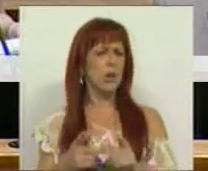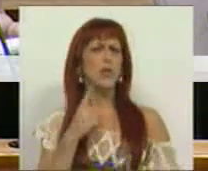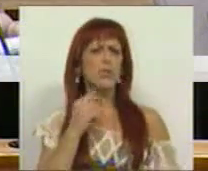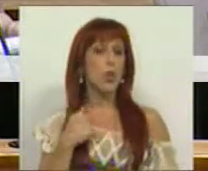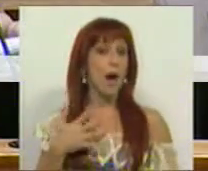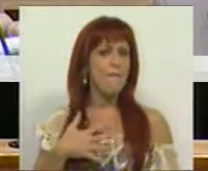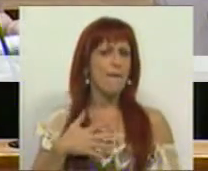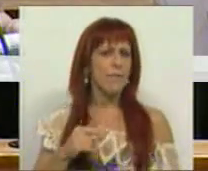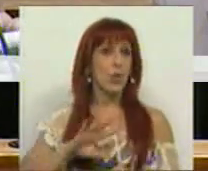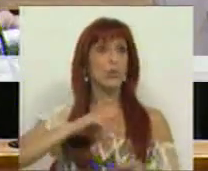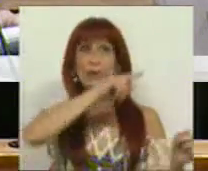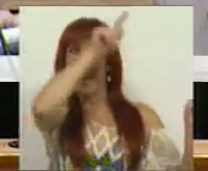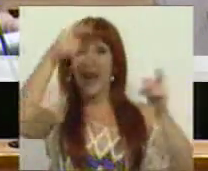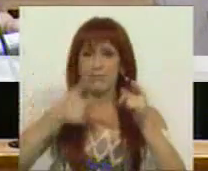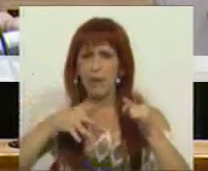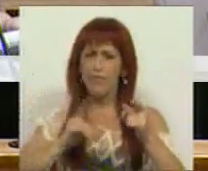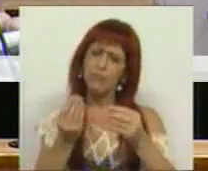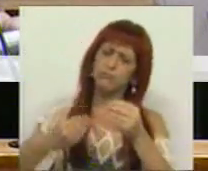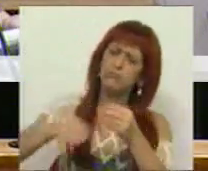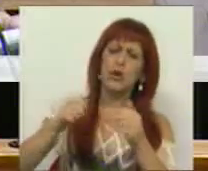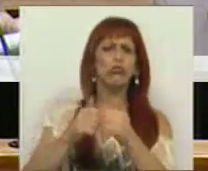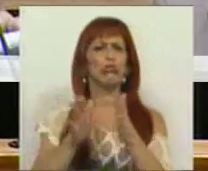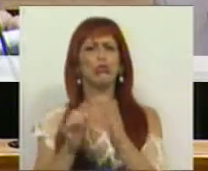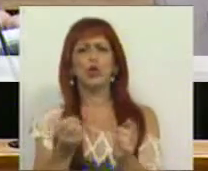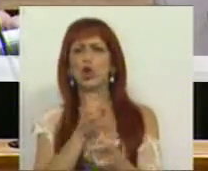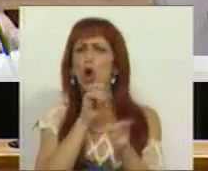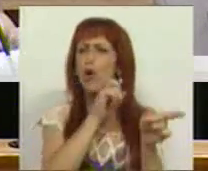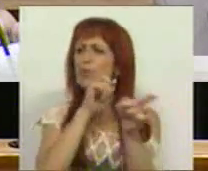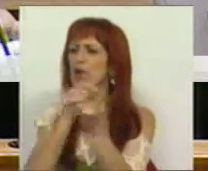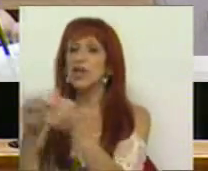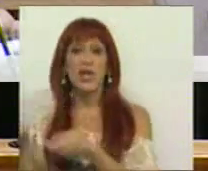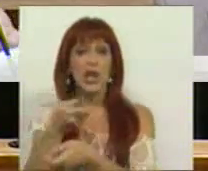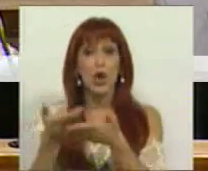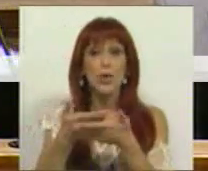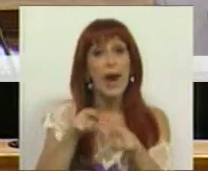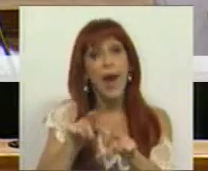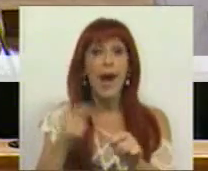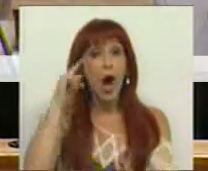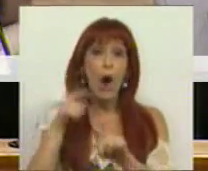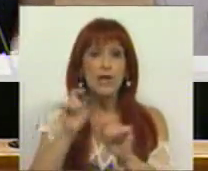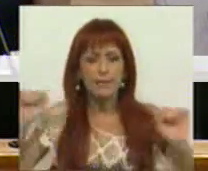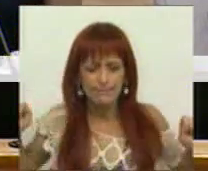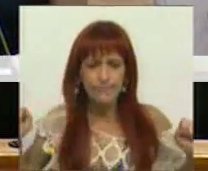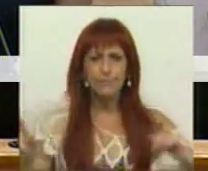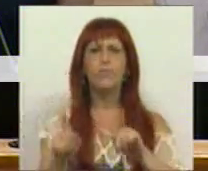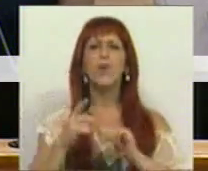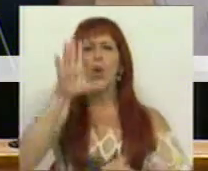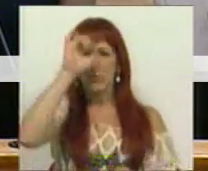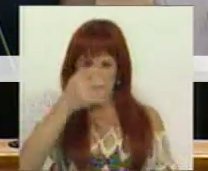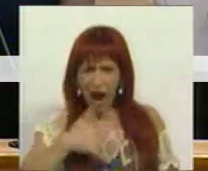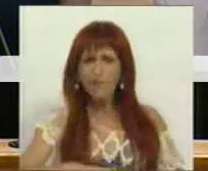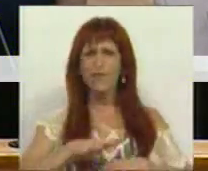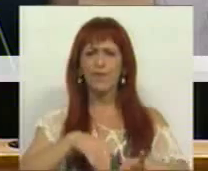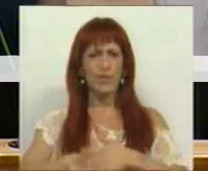muito cobiçada por esse mundo fora e acrescentar todo um conjunto de oportunidades de negócio, este é o objetivo. Ou seja, o que o Governo